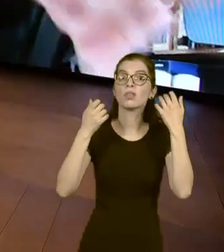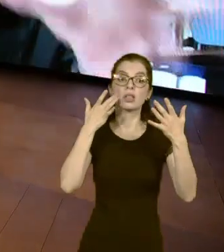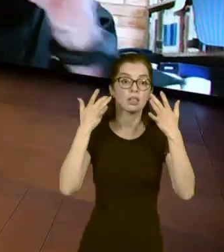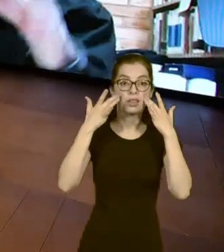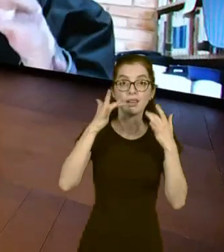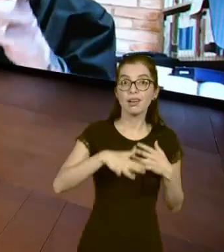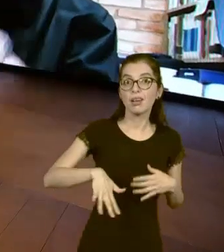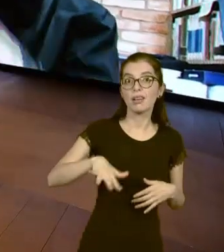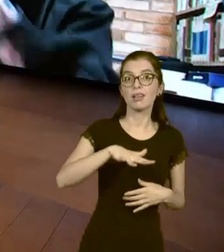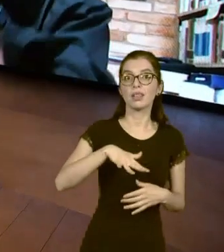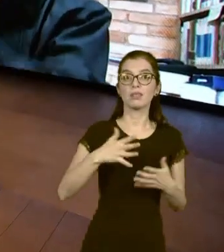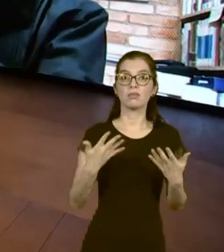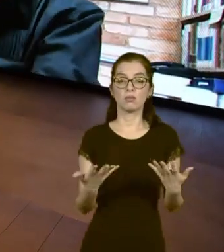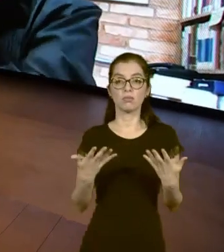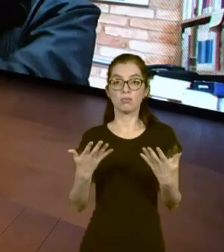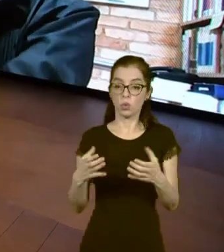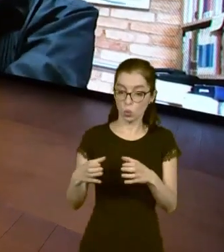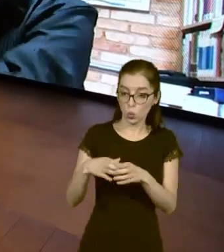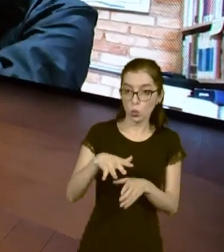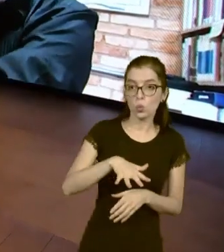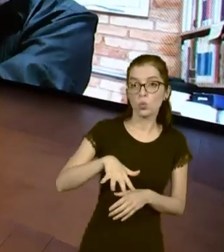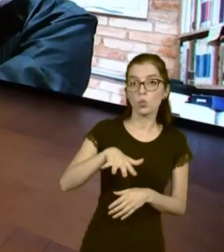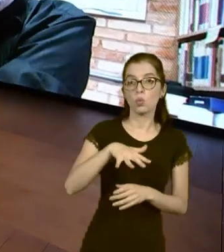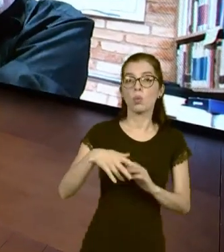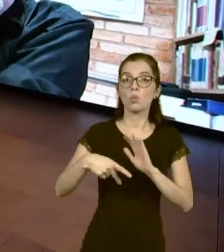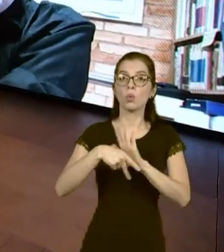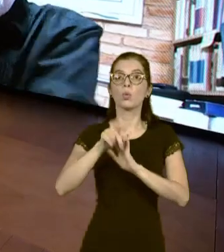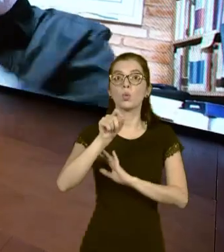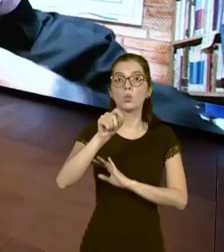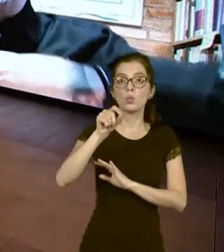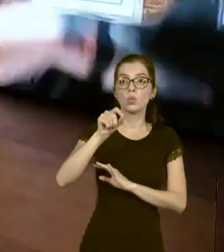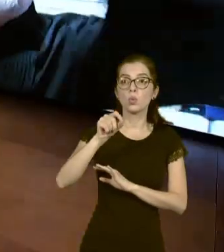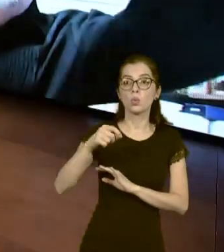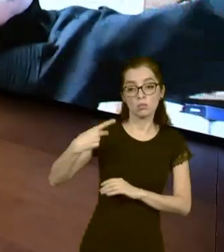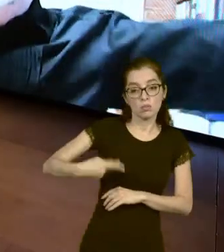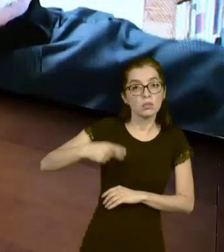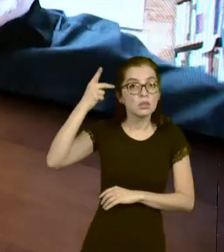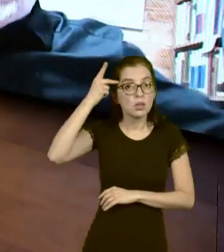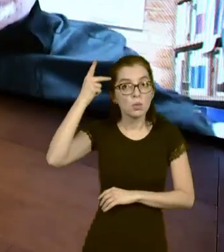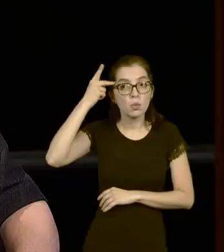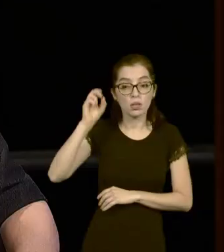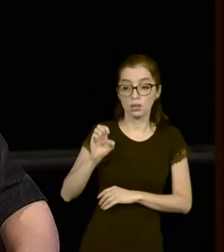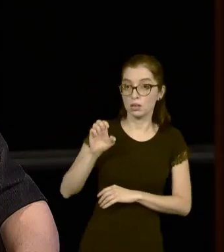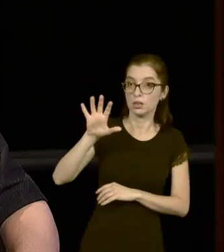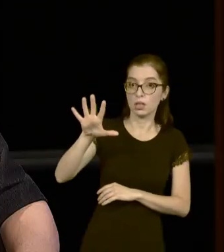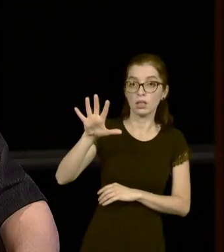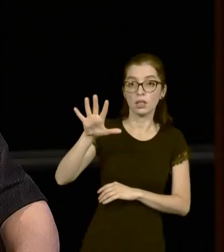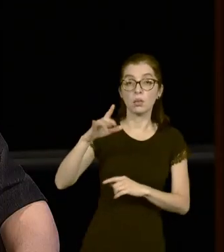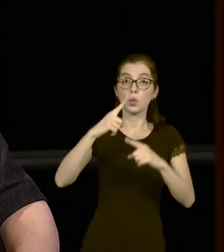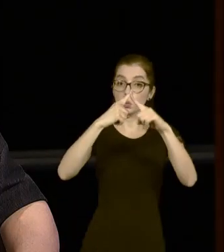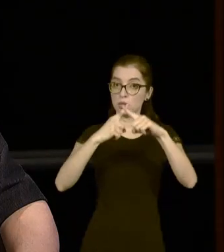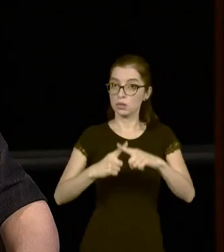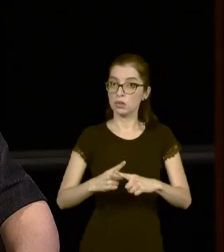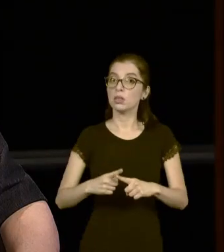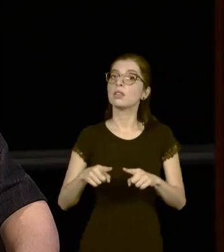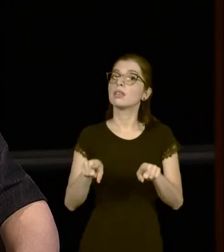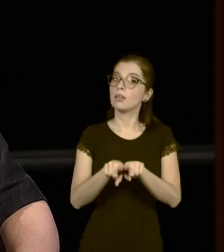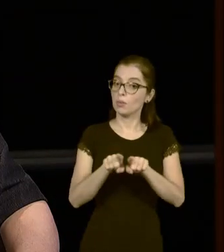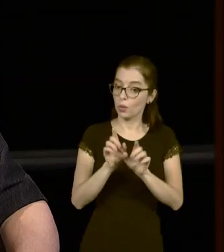a Confederação de Teatro Amador do Estado de São Paulo, que promovia confederação não, ela